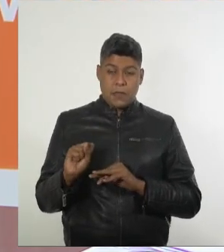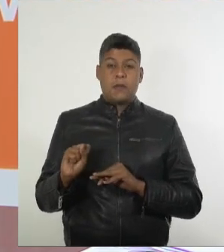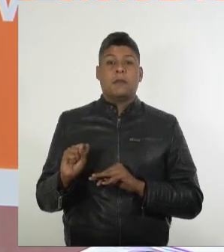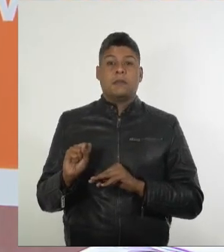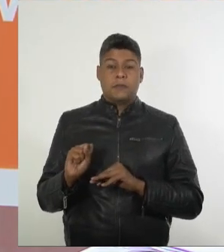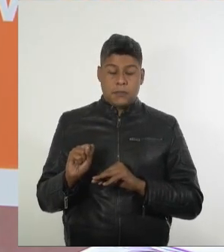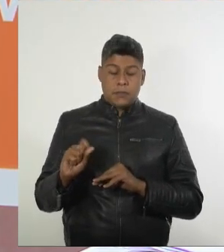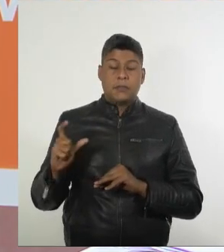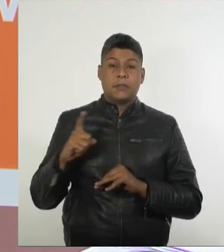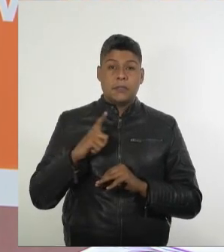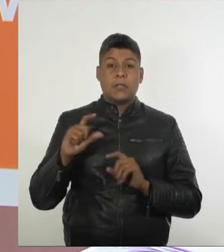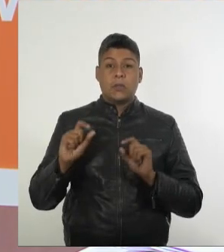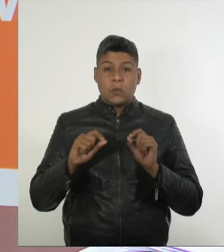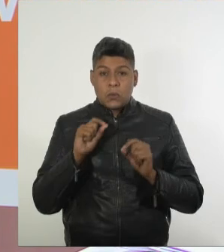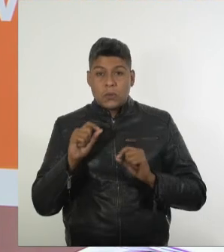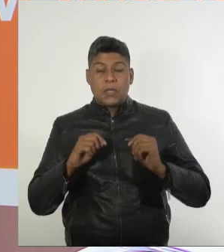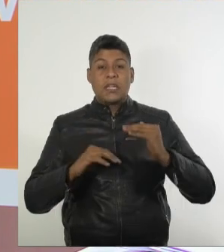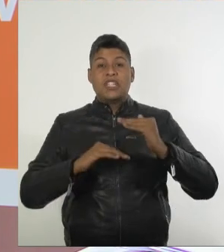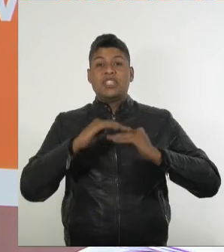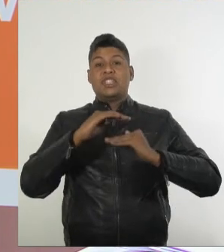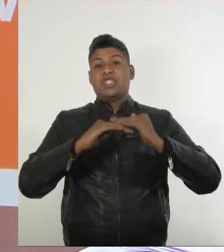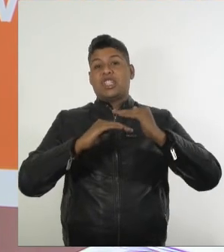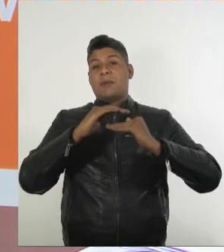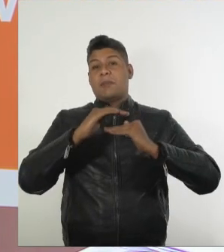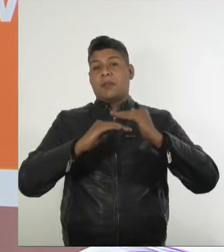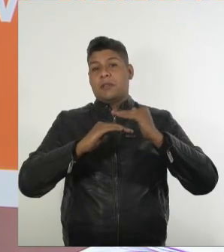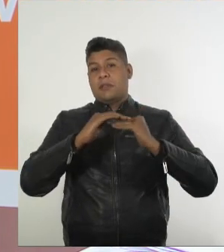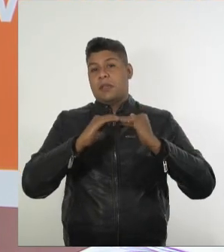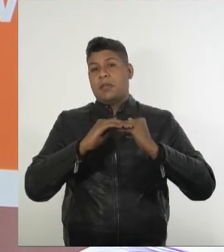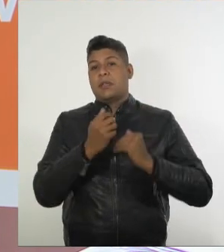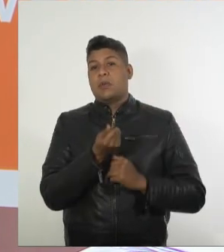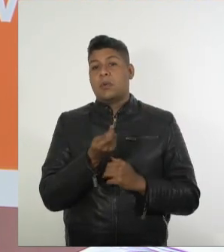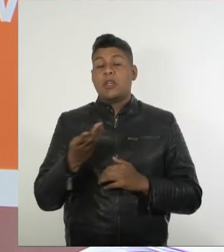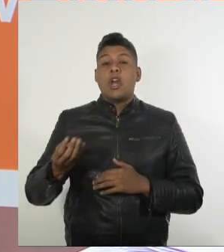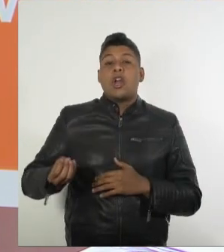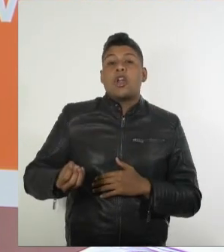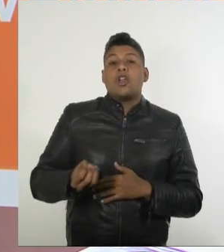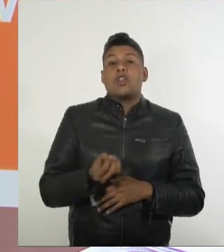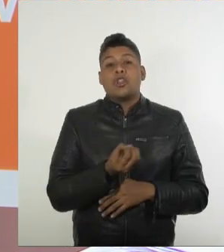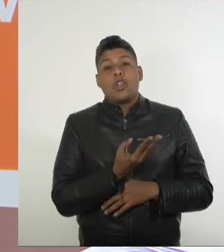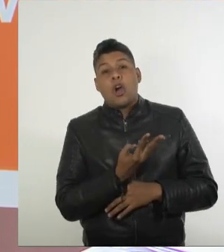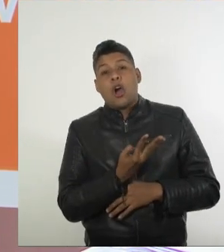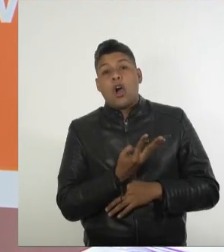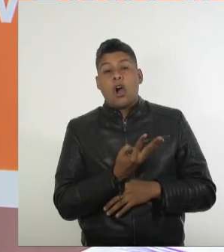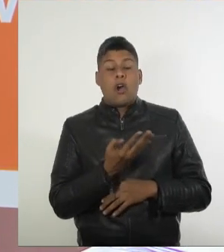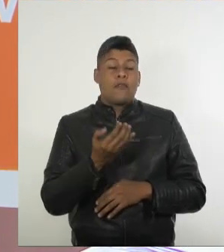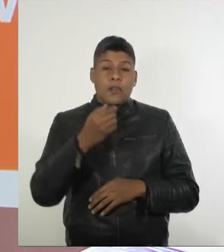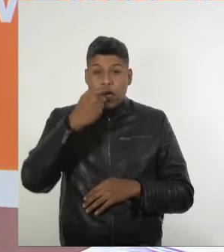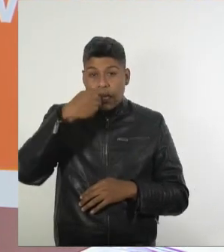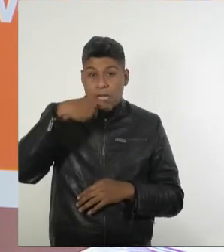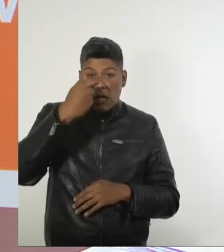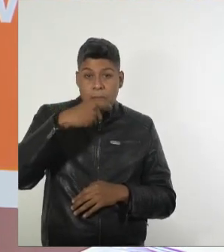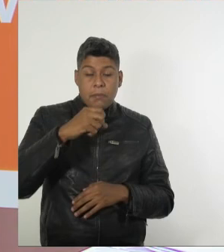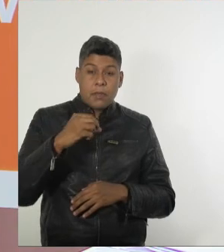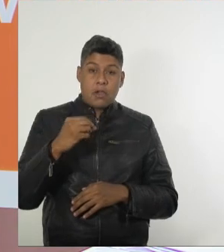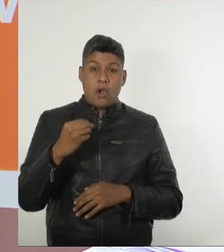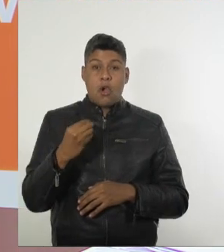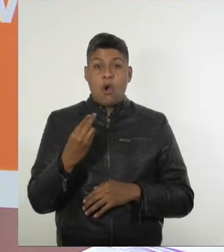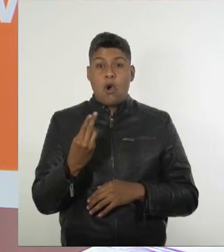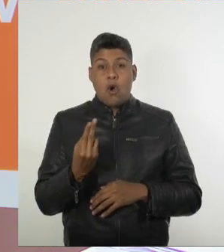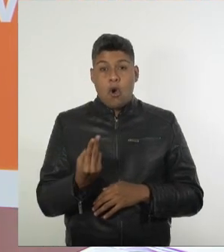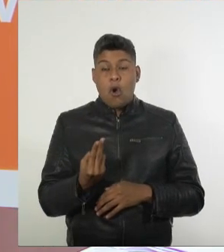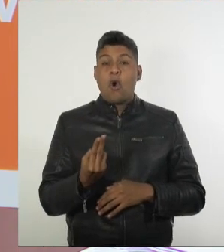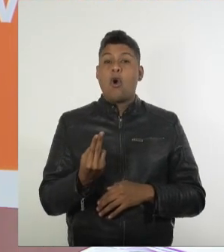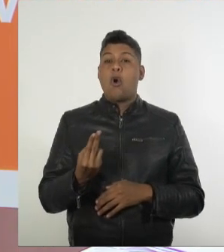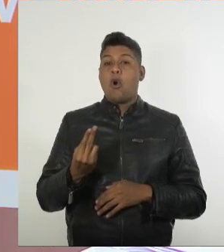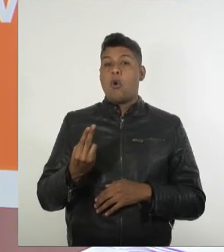epidemiológica, tivemos uma estabilidade na queda do número de novos casos, seja de síndrome gripal, seja de